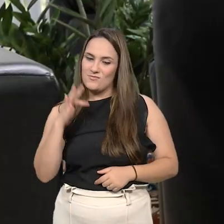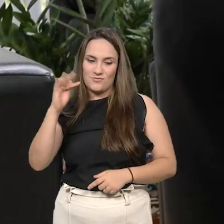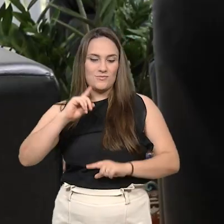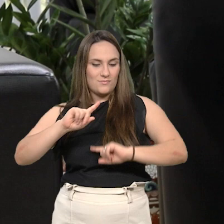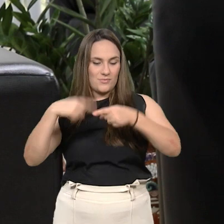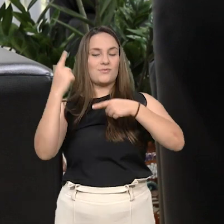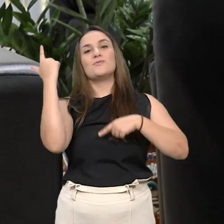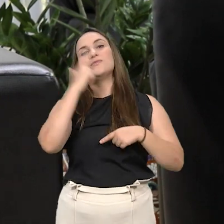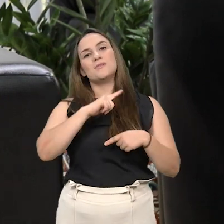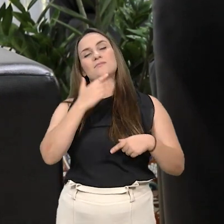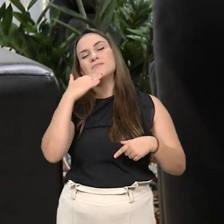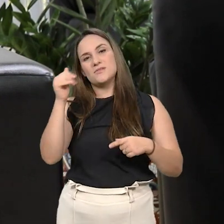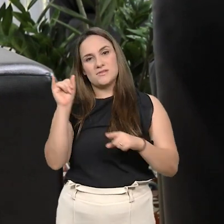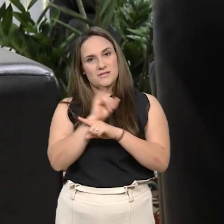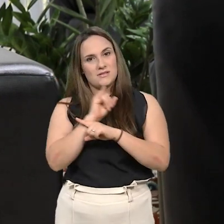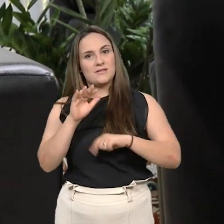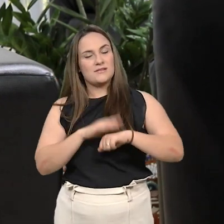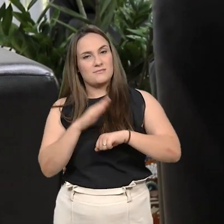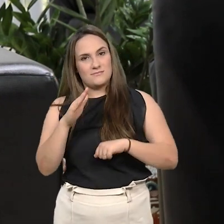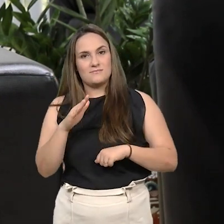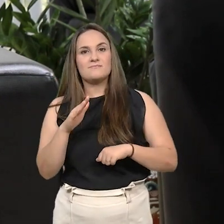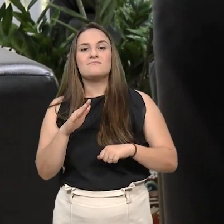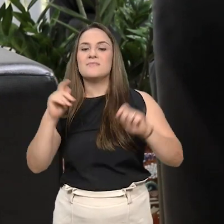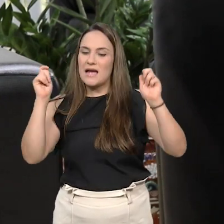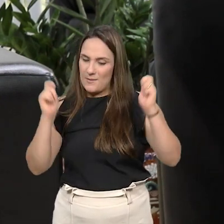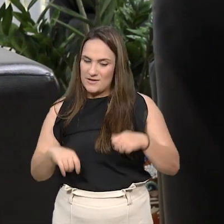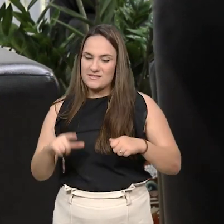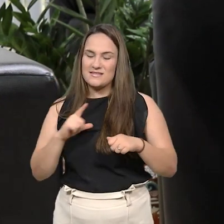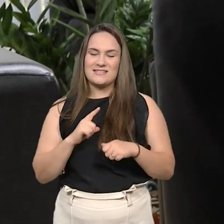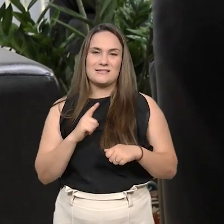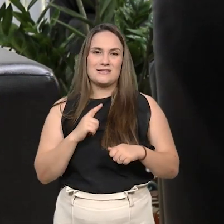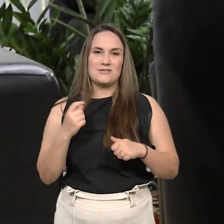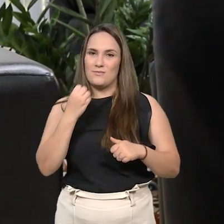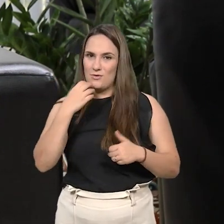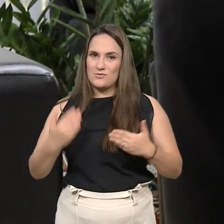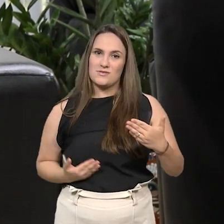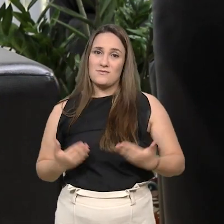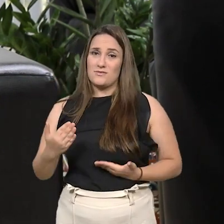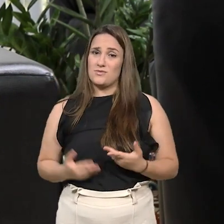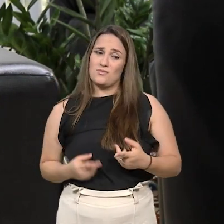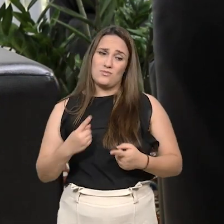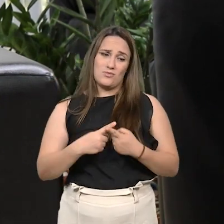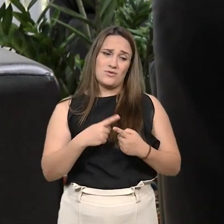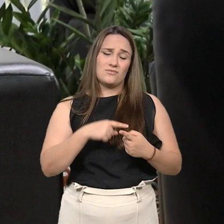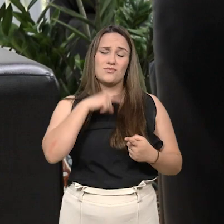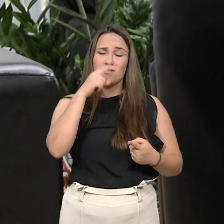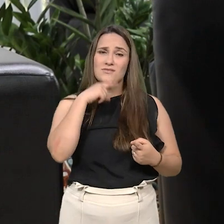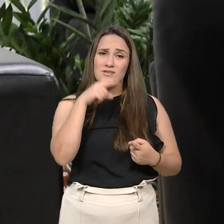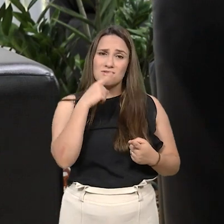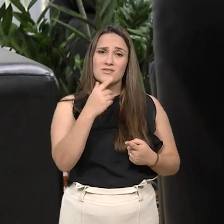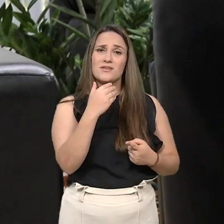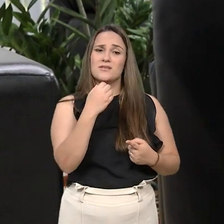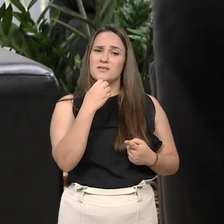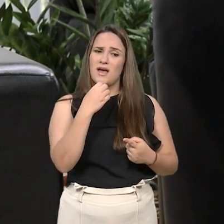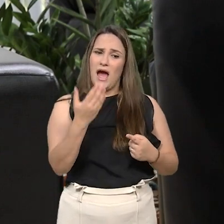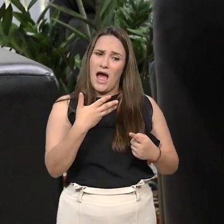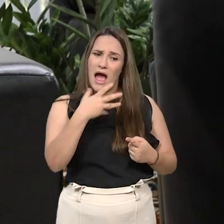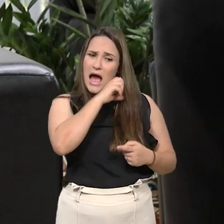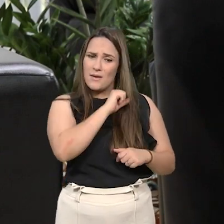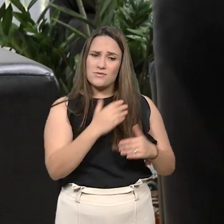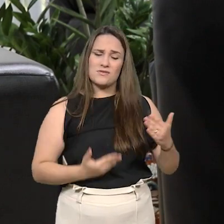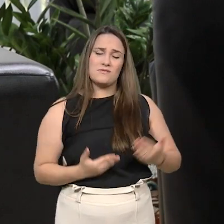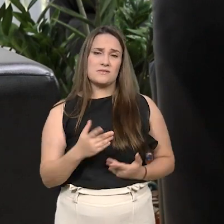mecanismos que venham a surgir venham a ser muito mais rápidos e muito mais eficazes. Porque só velocidade não basta, você tem que ter velocidade